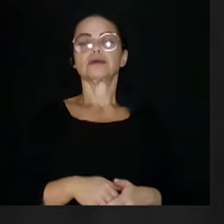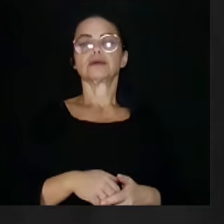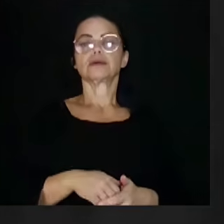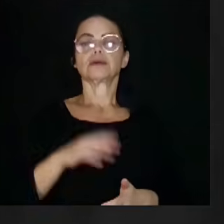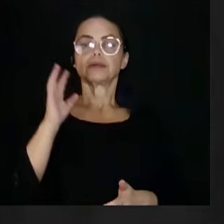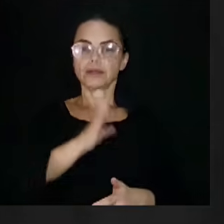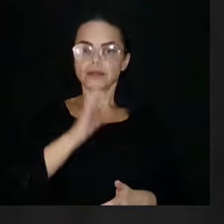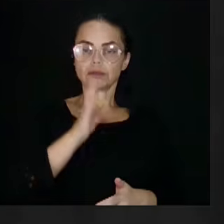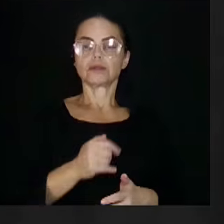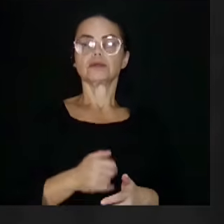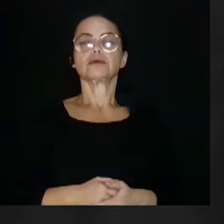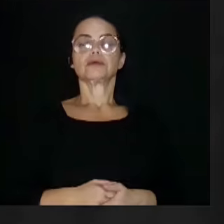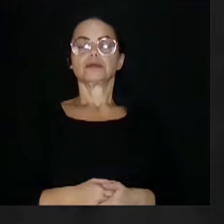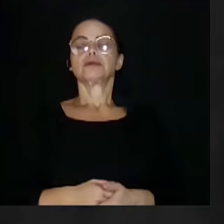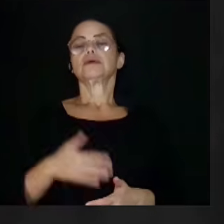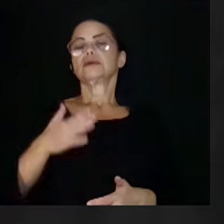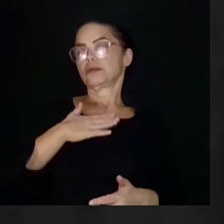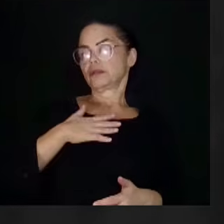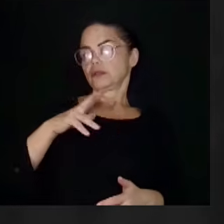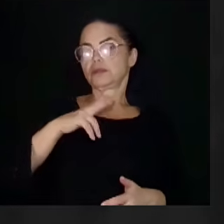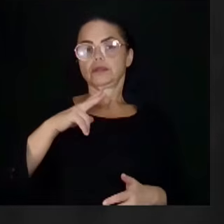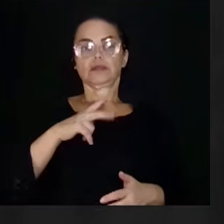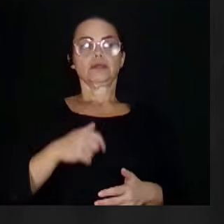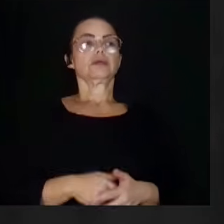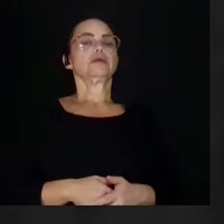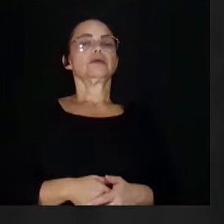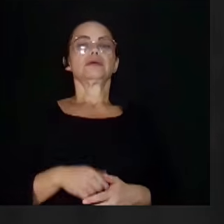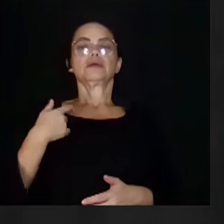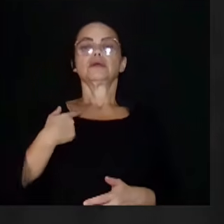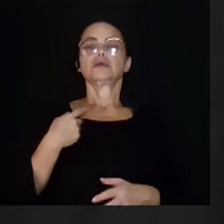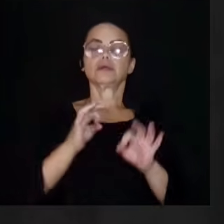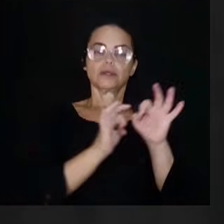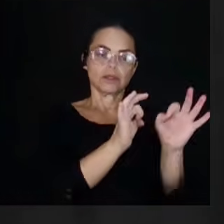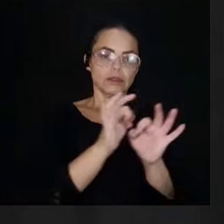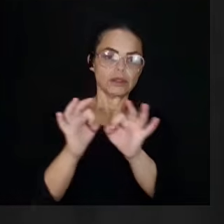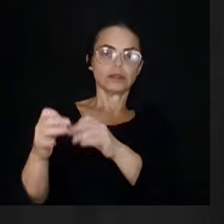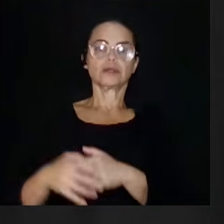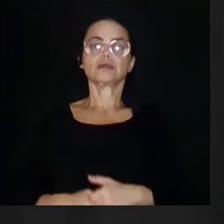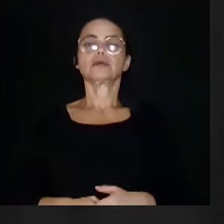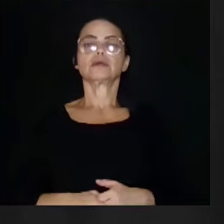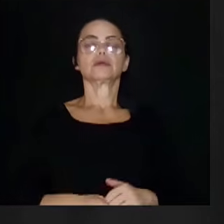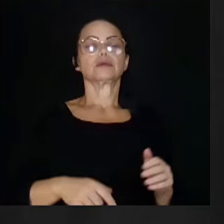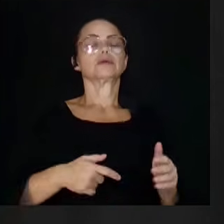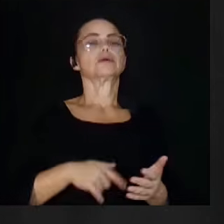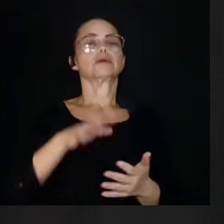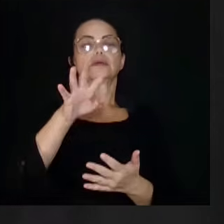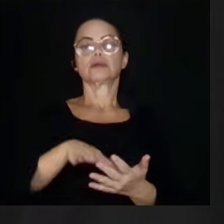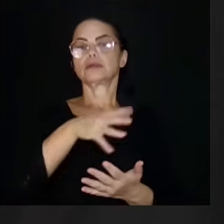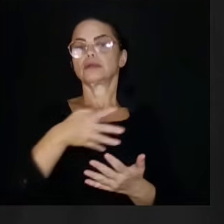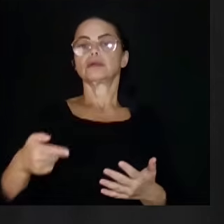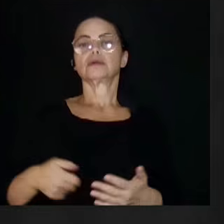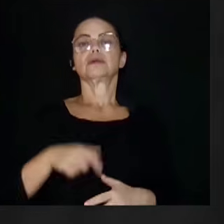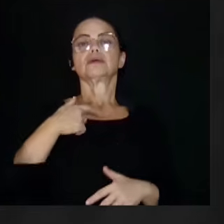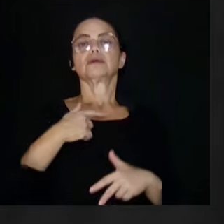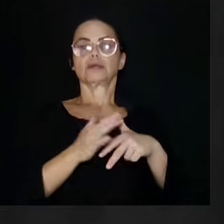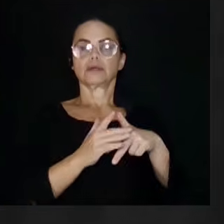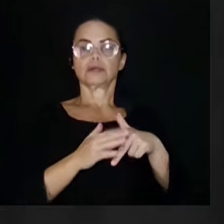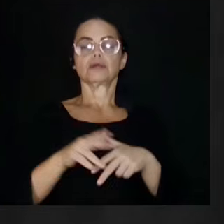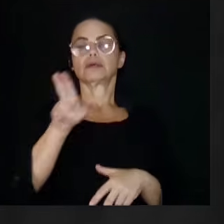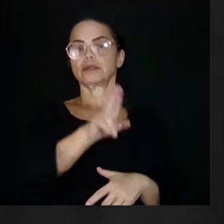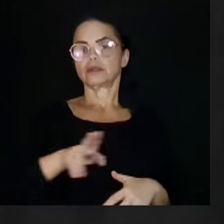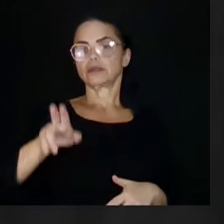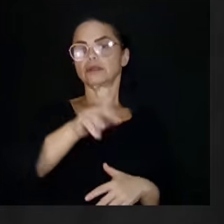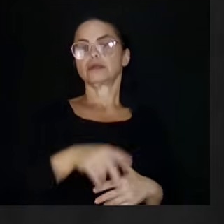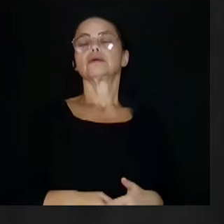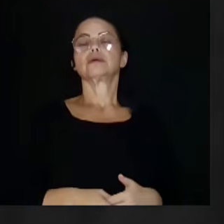uma coisa minha também, então a gente meio que organiza. Então eu tenho planilha, eu tenho todos os pacientes que fazem uso, então eu conheço a